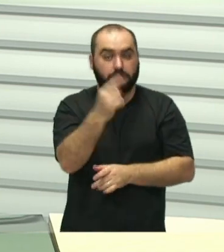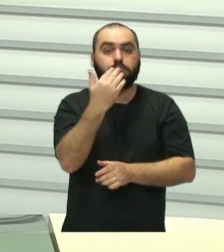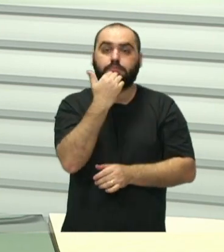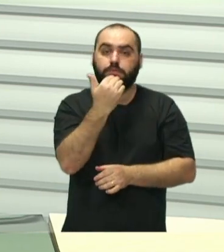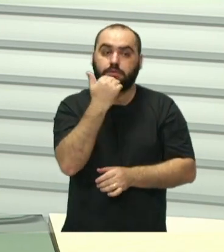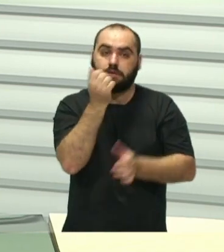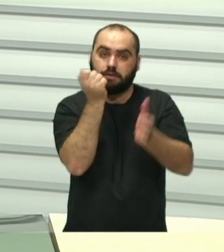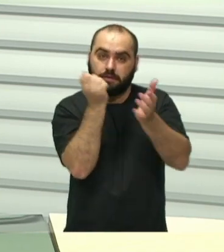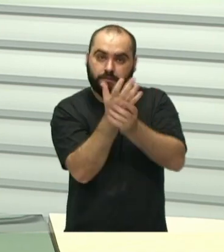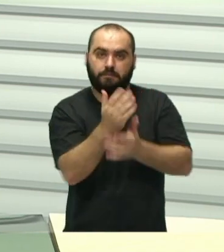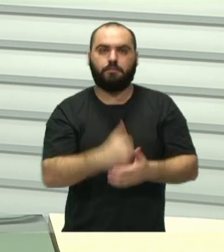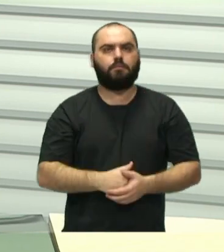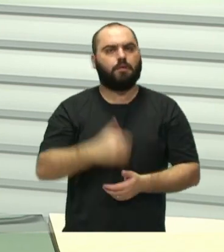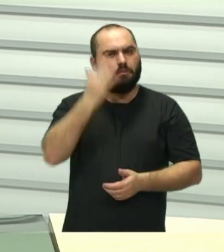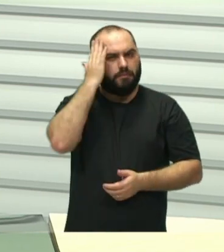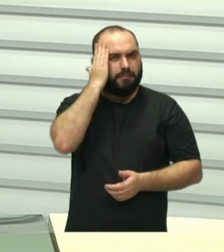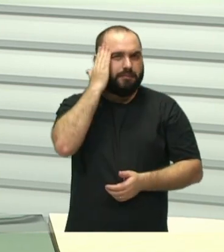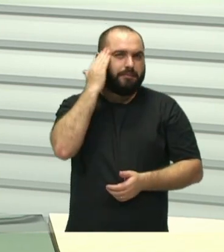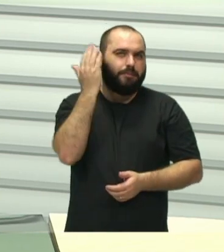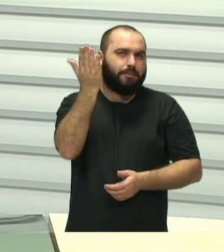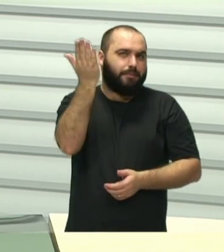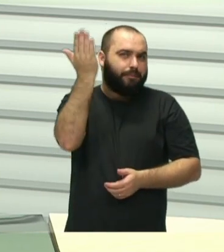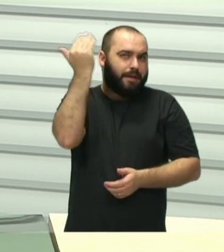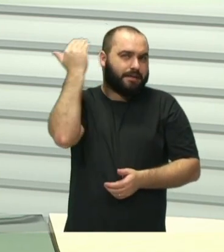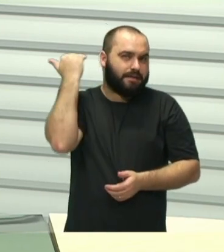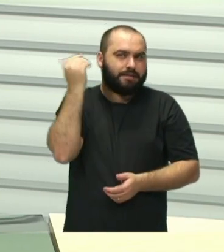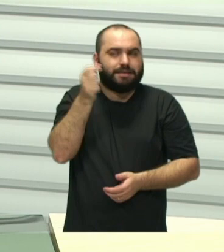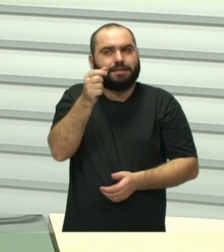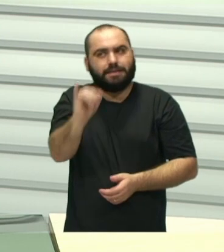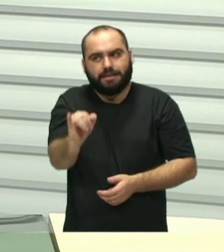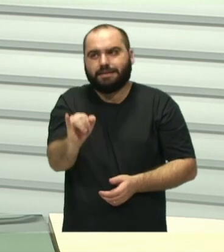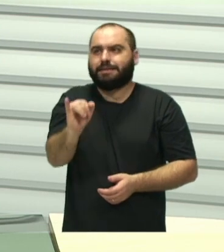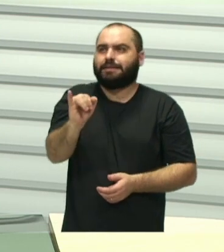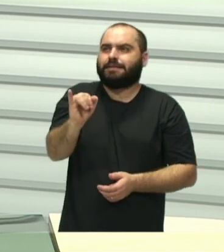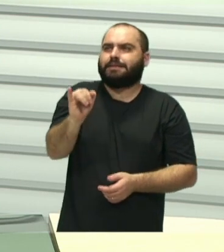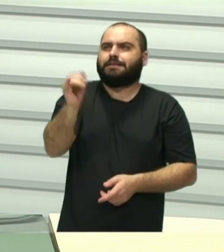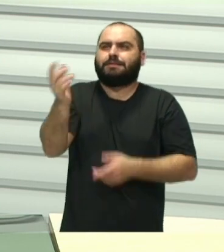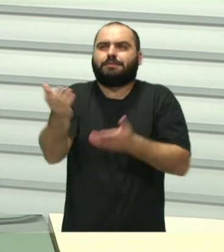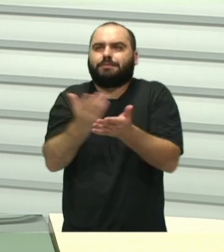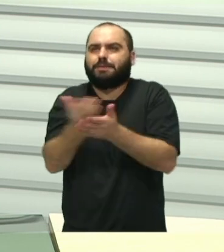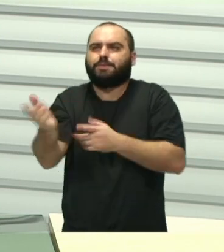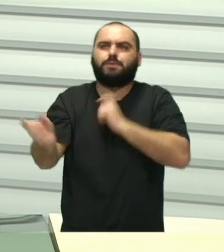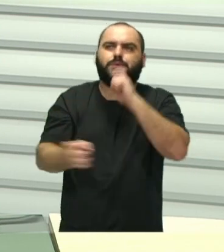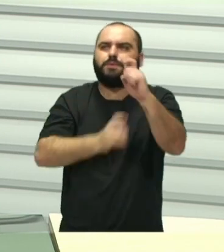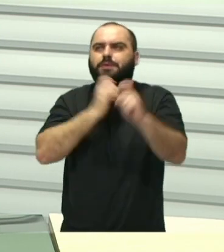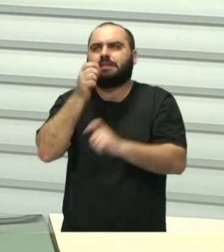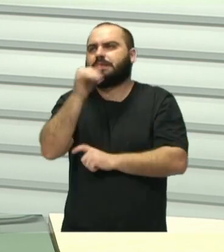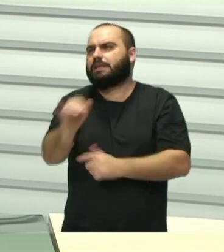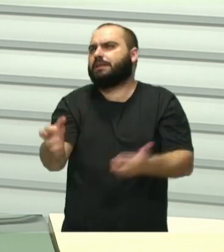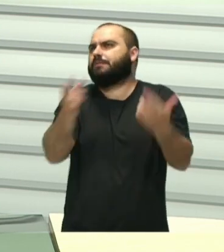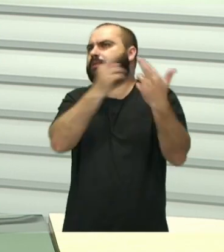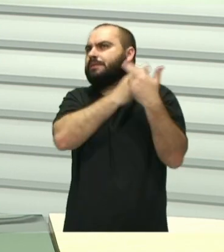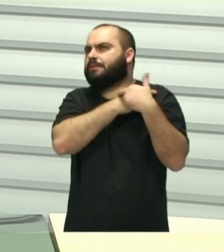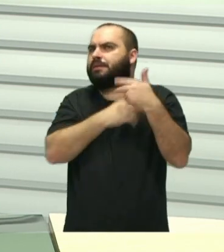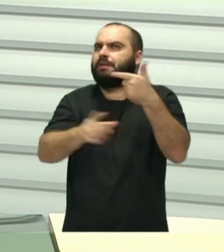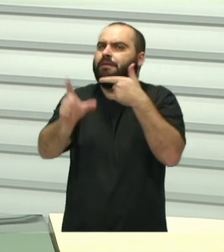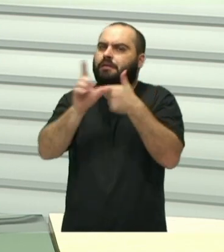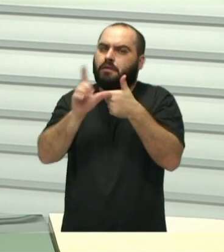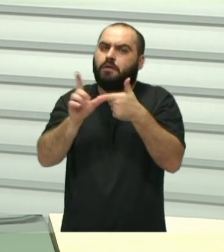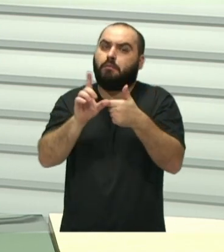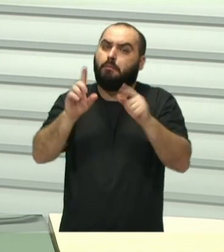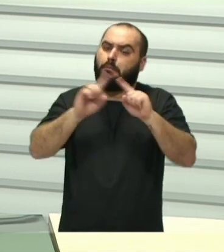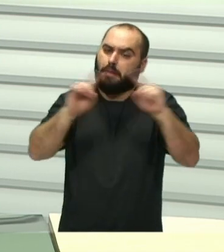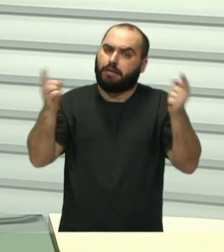é naquele momento gerou uma polêmica alguma dúvida se era tarefa não do Legislativo mas eu entendo que sim hoje é muito